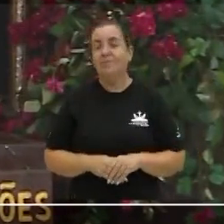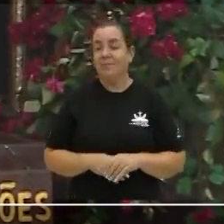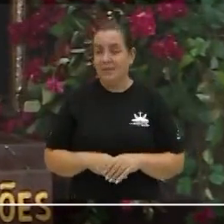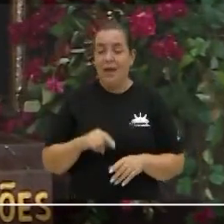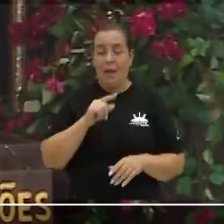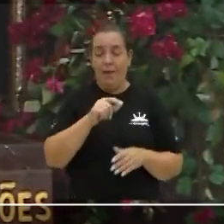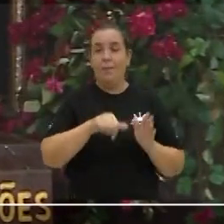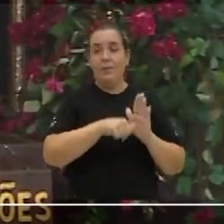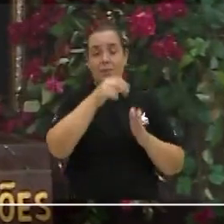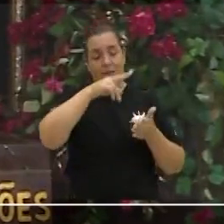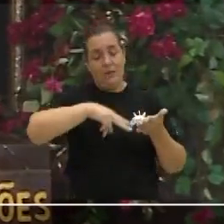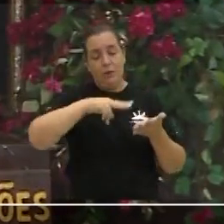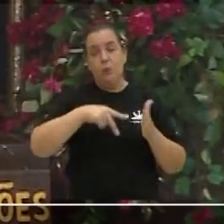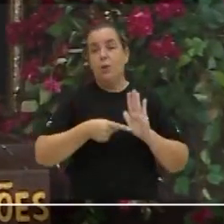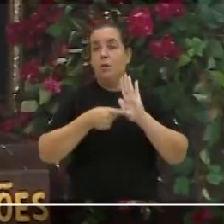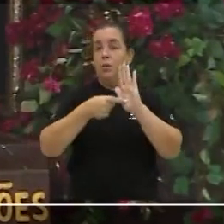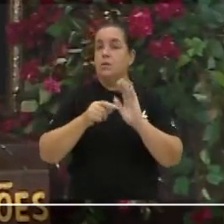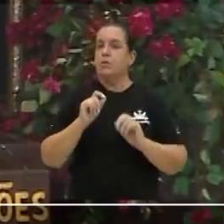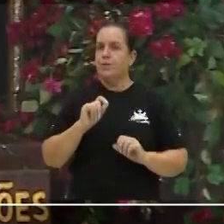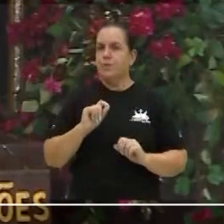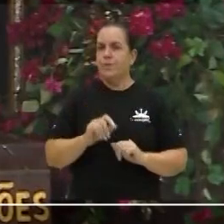Diz a primeira leitura: